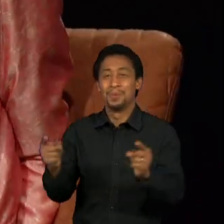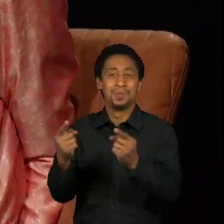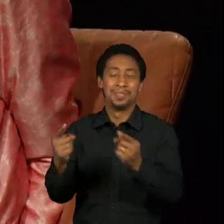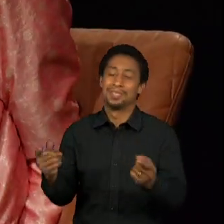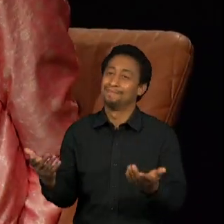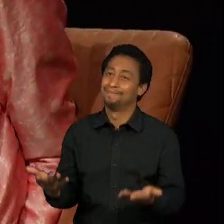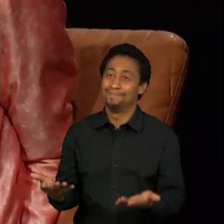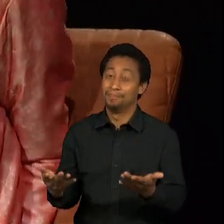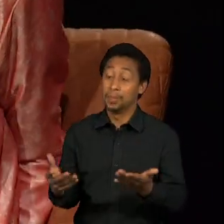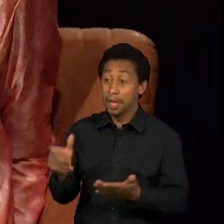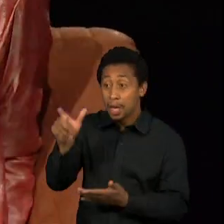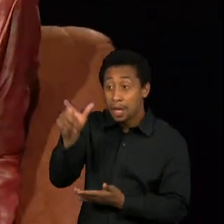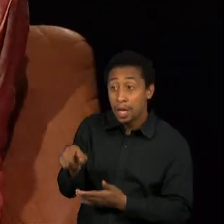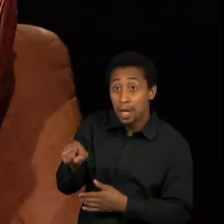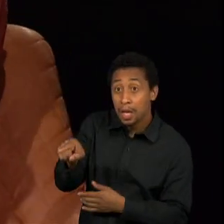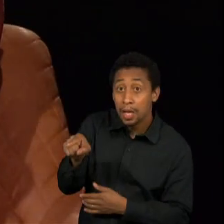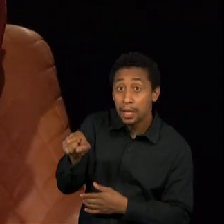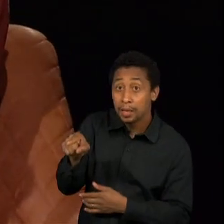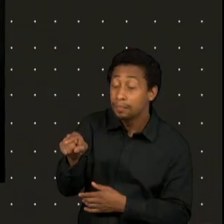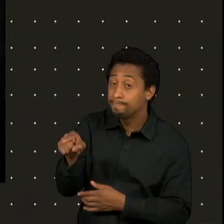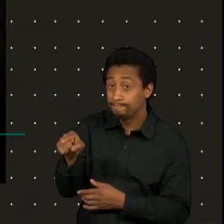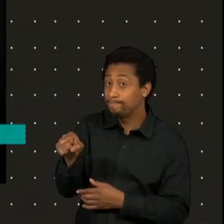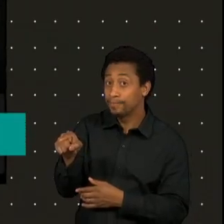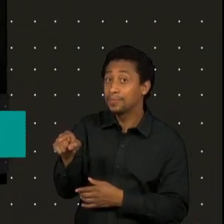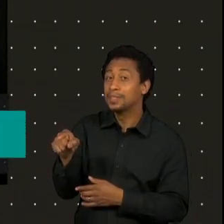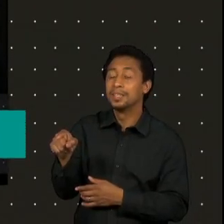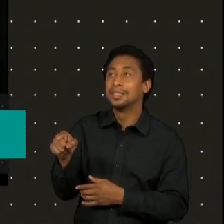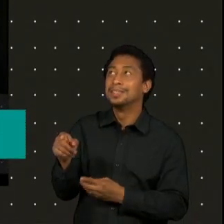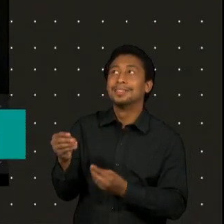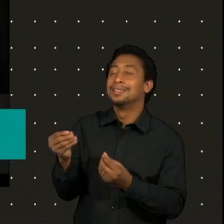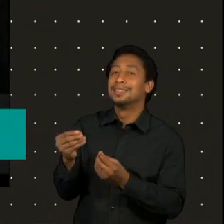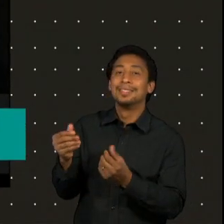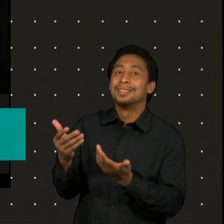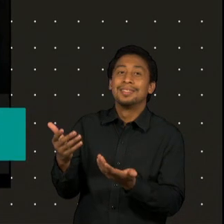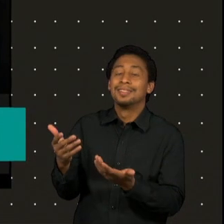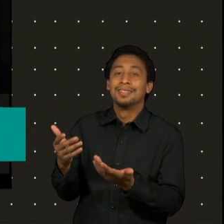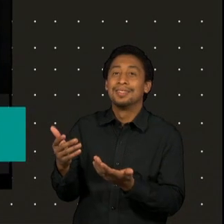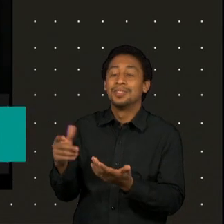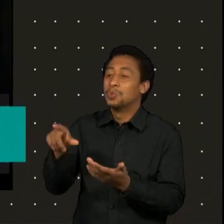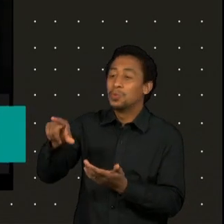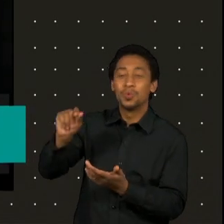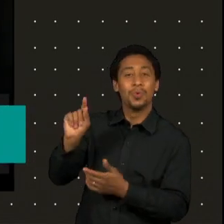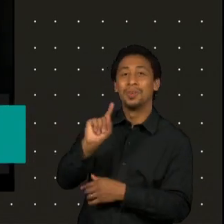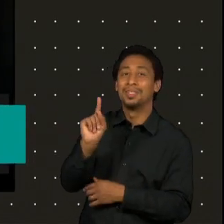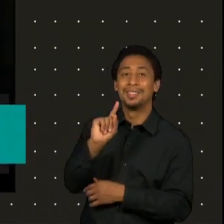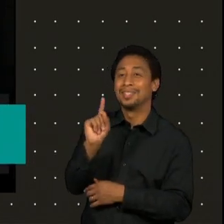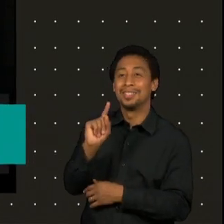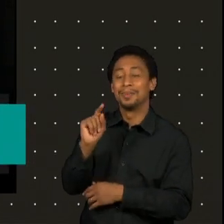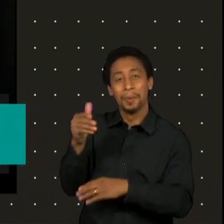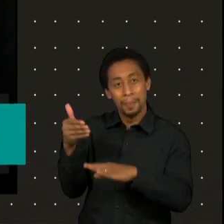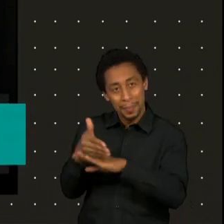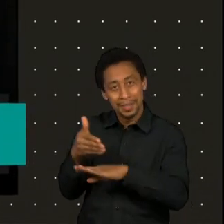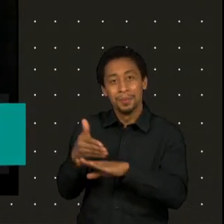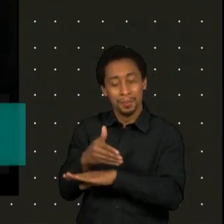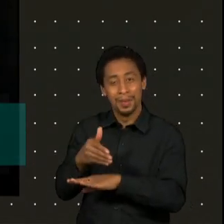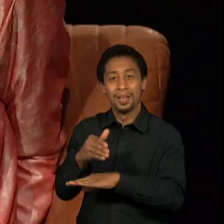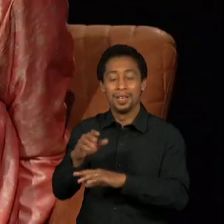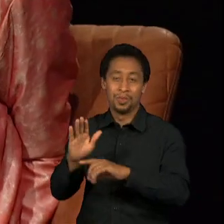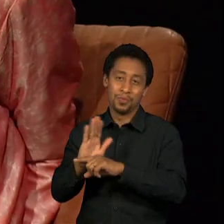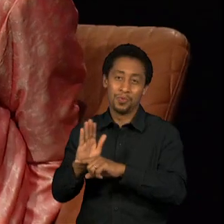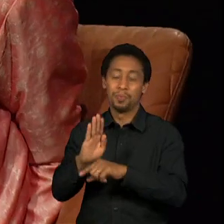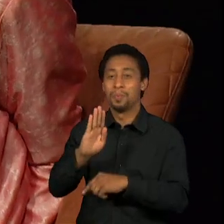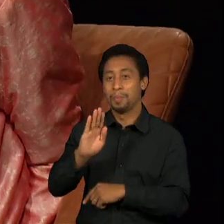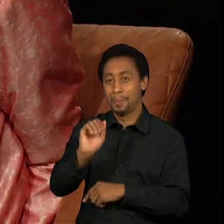era ele que ia fazer o bal, era o Arrigo. Né? Mas o Arrigo ia fazer uma pequena cirurgia, uma coisinha assim